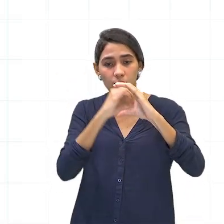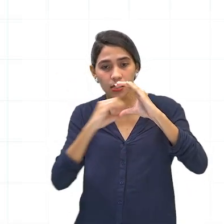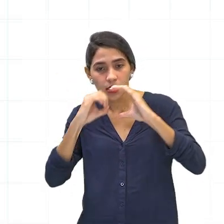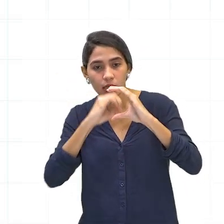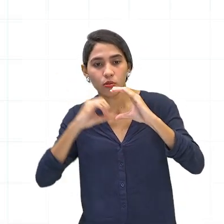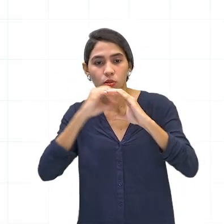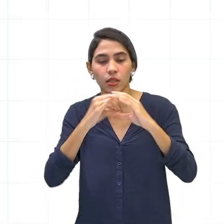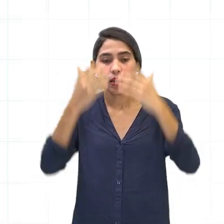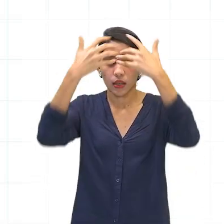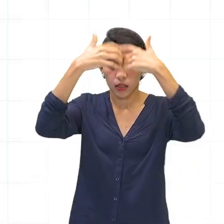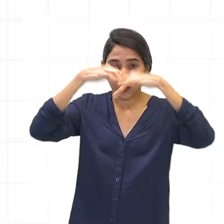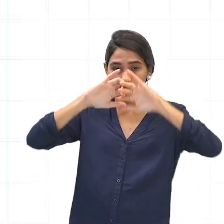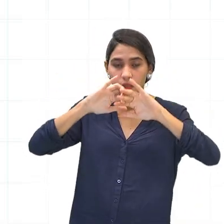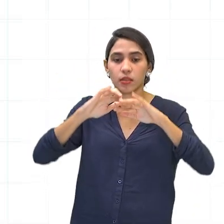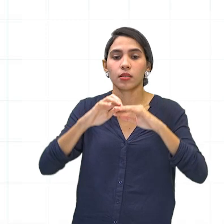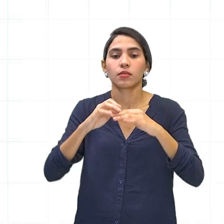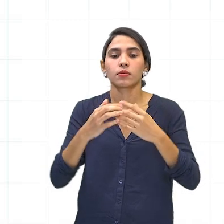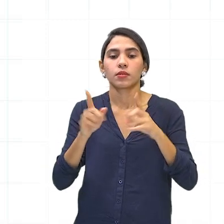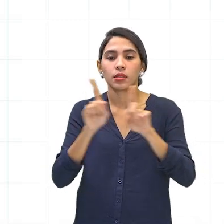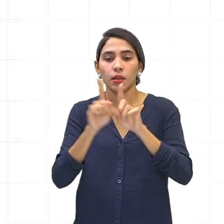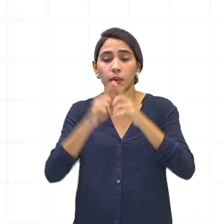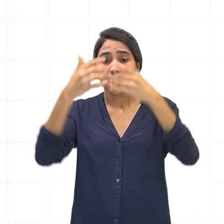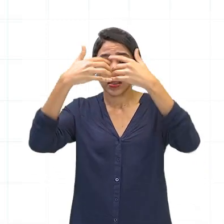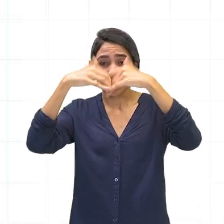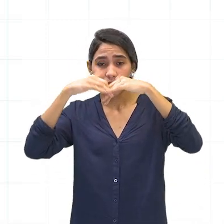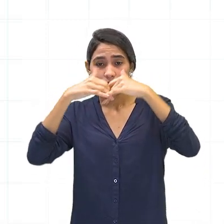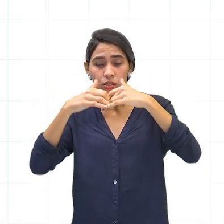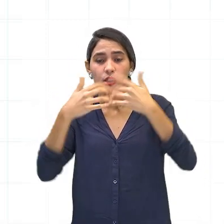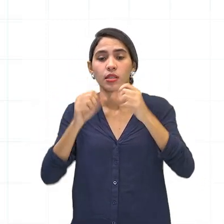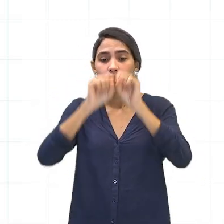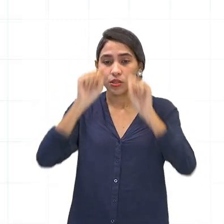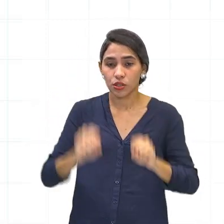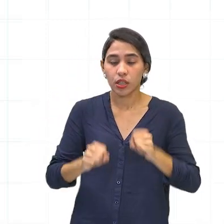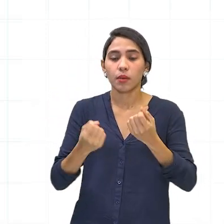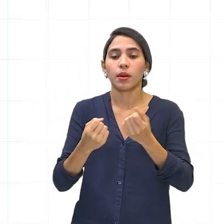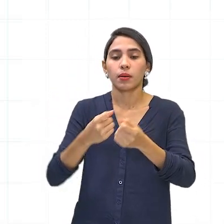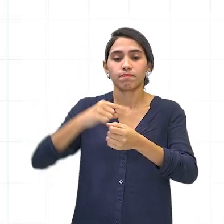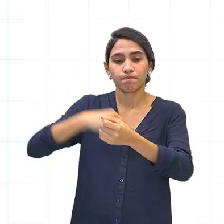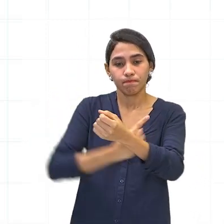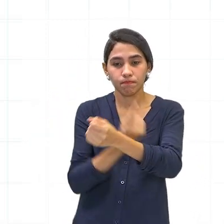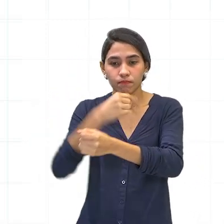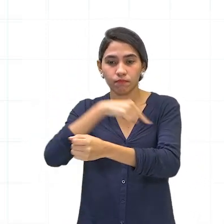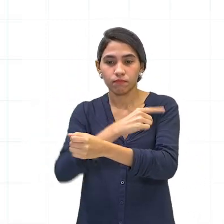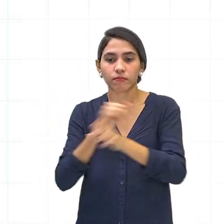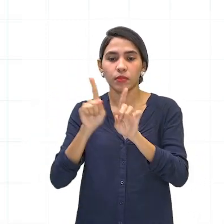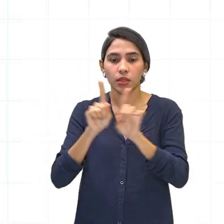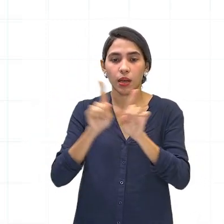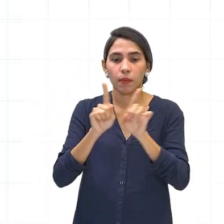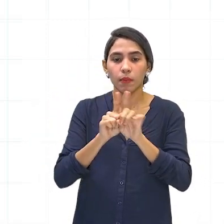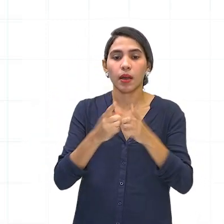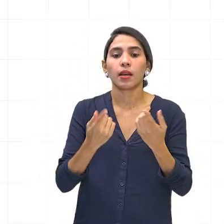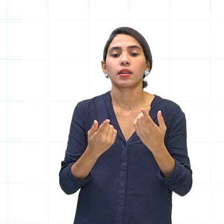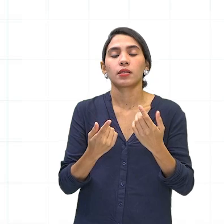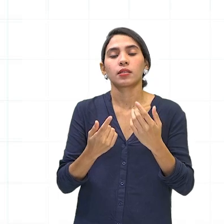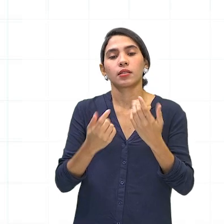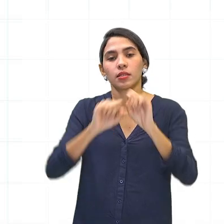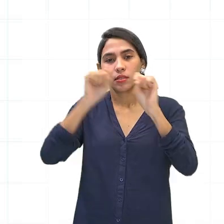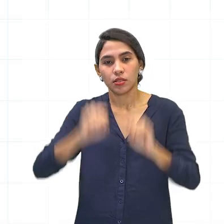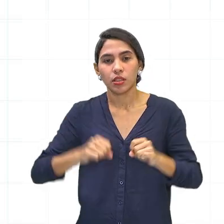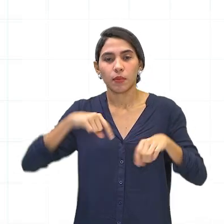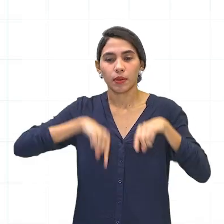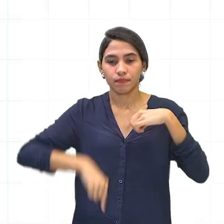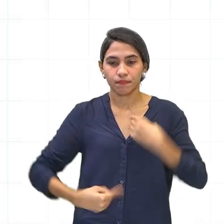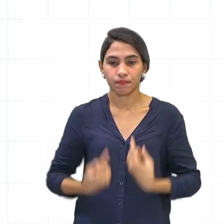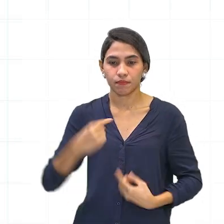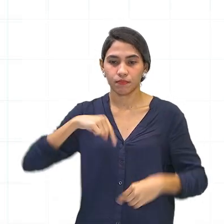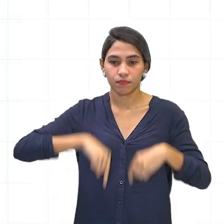como o sistema nervoso, sistema circulatório e sistema digestivo. E a partir das próximas imagens a gente vai ver com